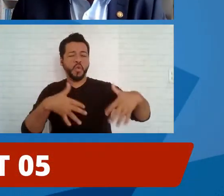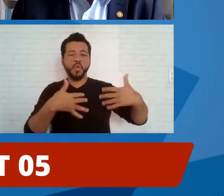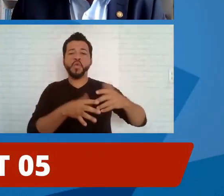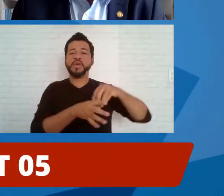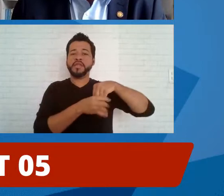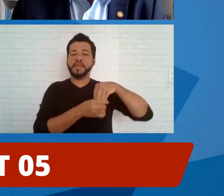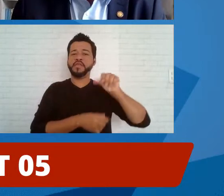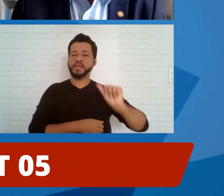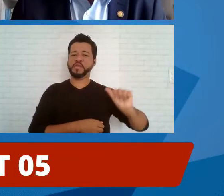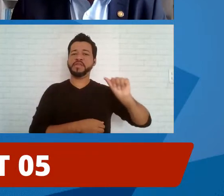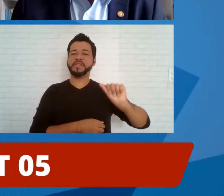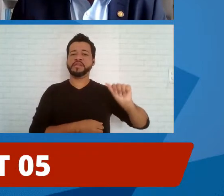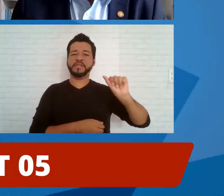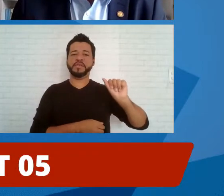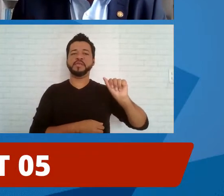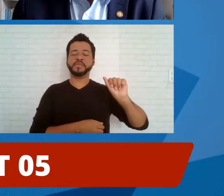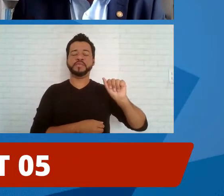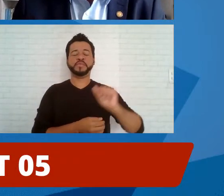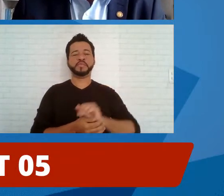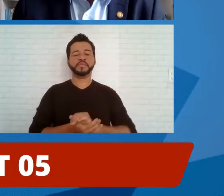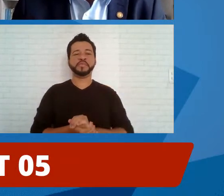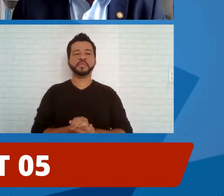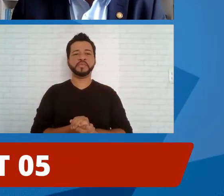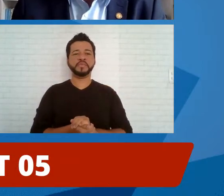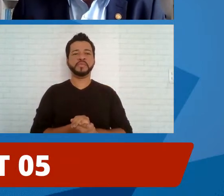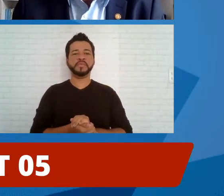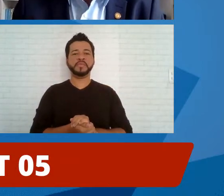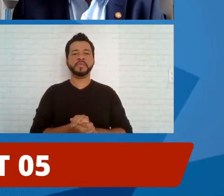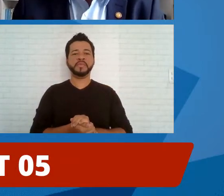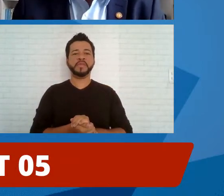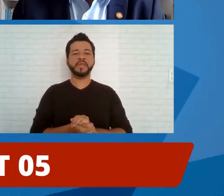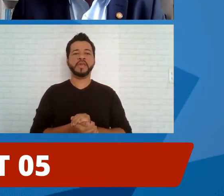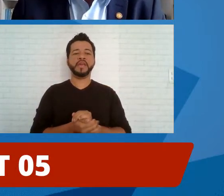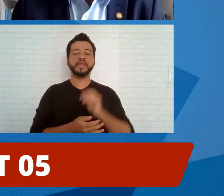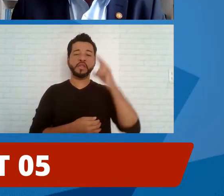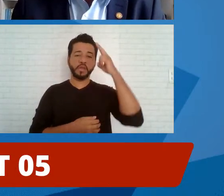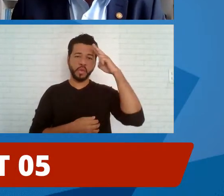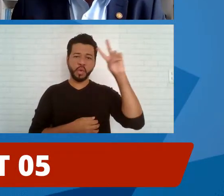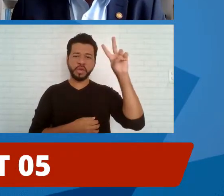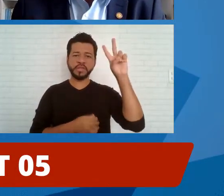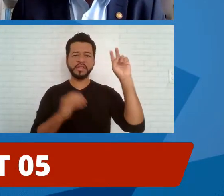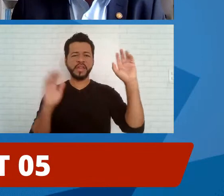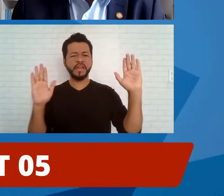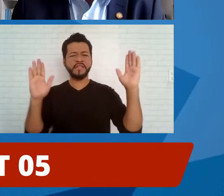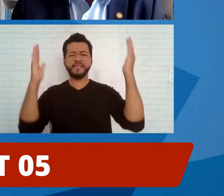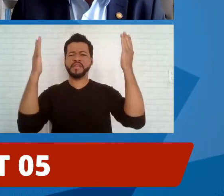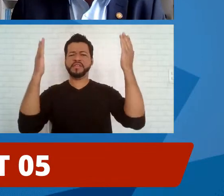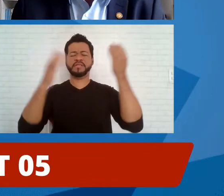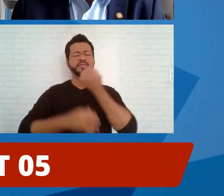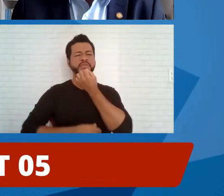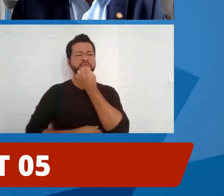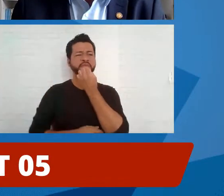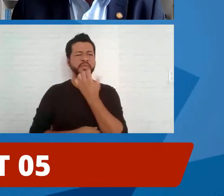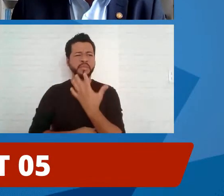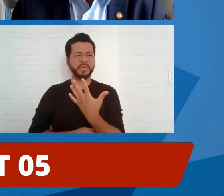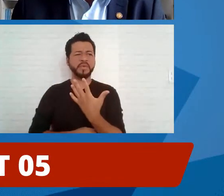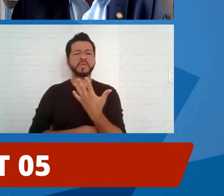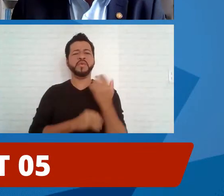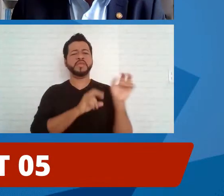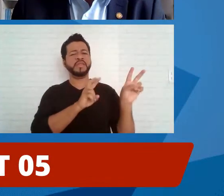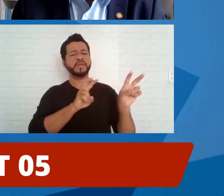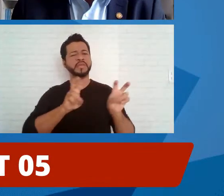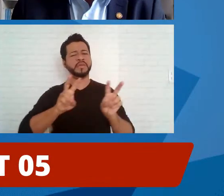ser 2 dias de evento com muitas opções e com muitas